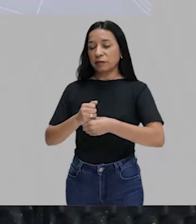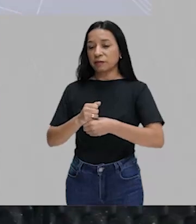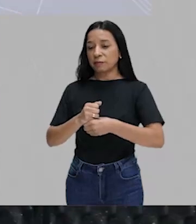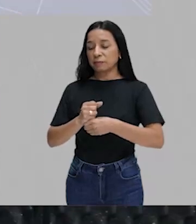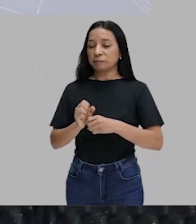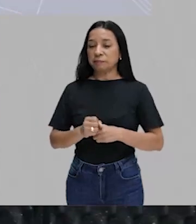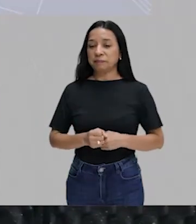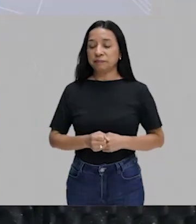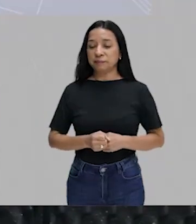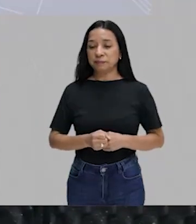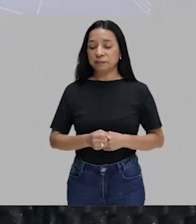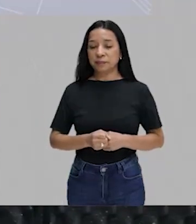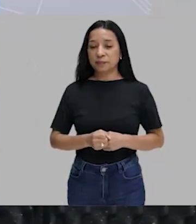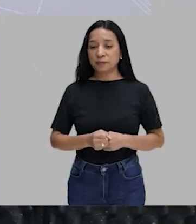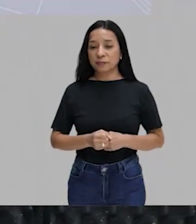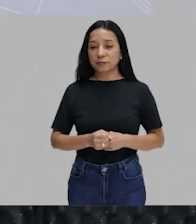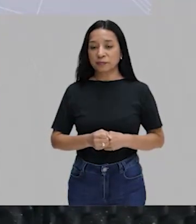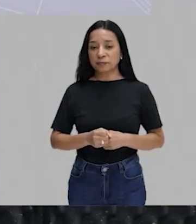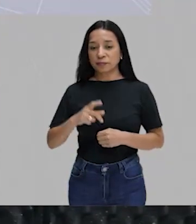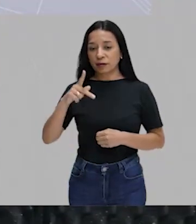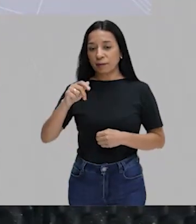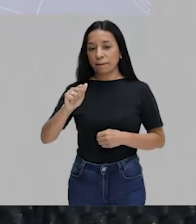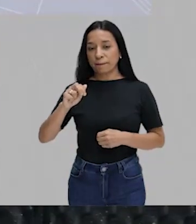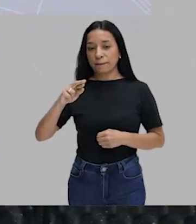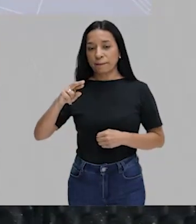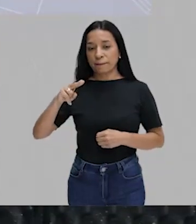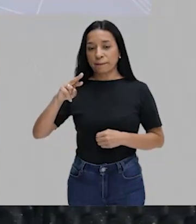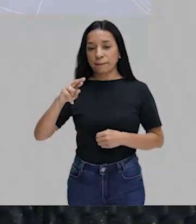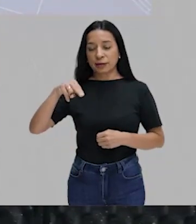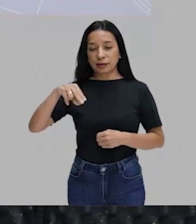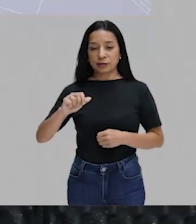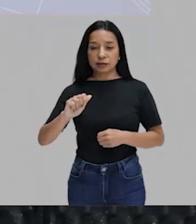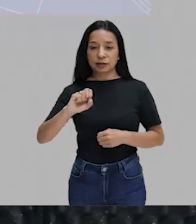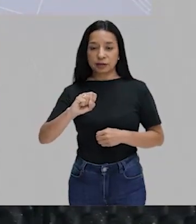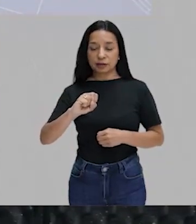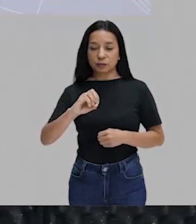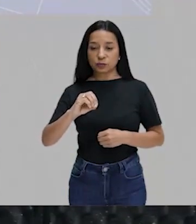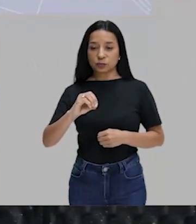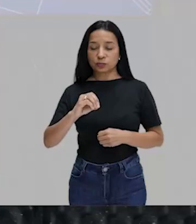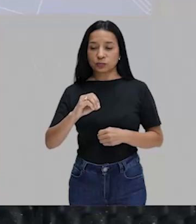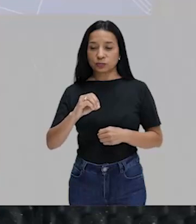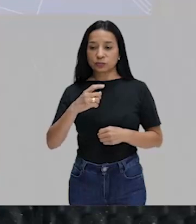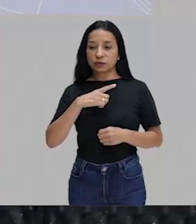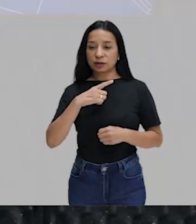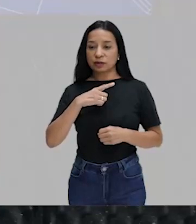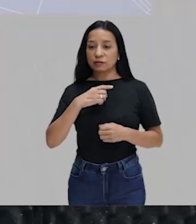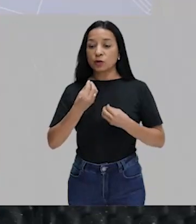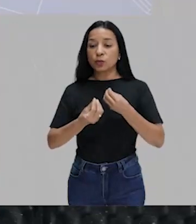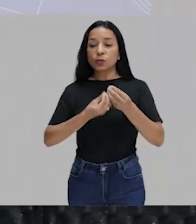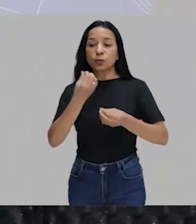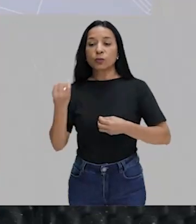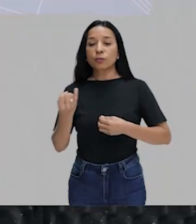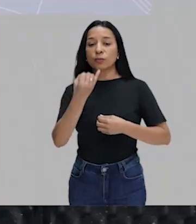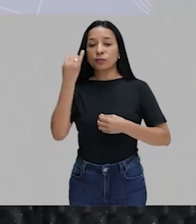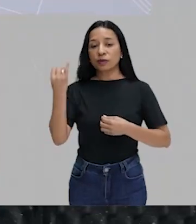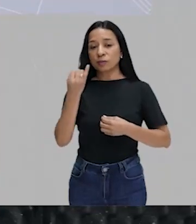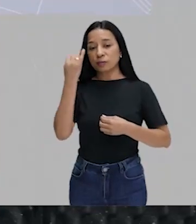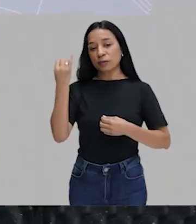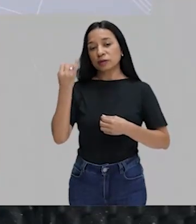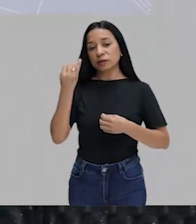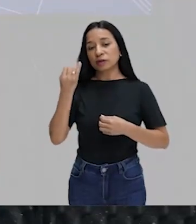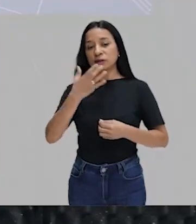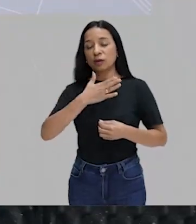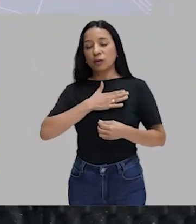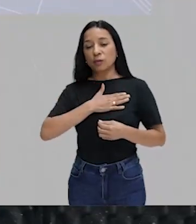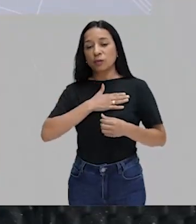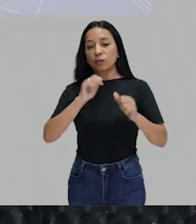suas obras. Então, esse Parnasse contemporâneo, que é o Parnaso contemporâneo, teve como prioridades o culto à forma, como eu já